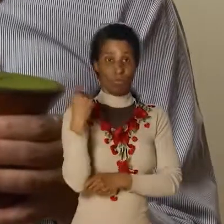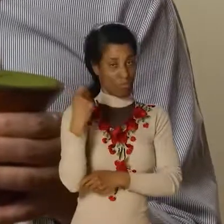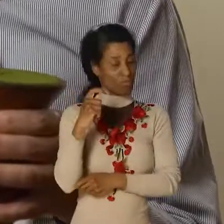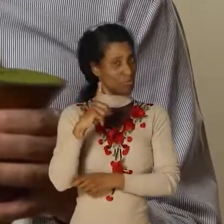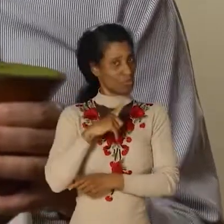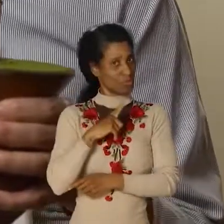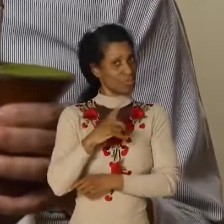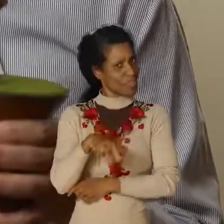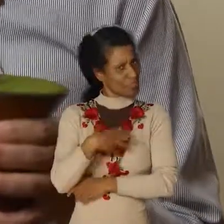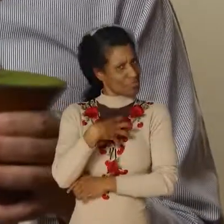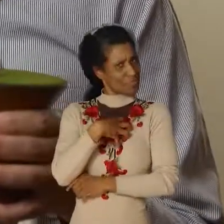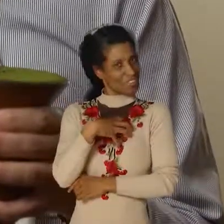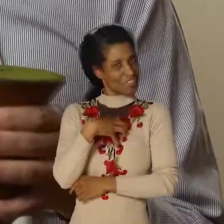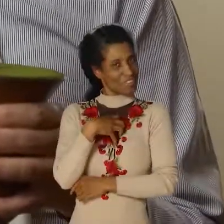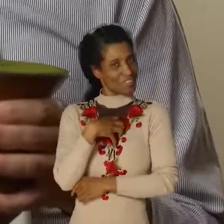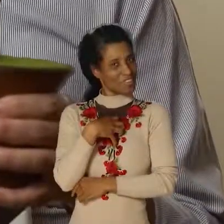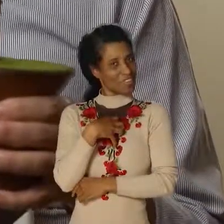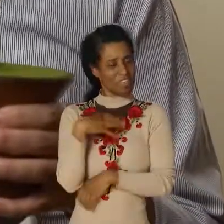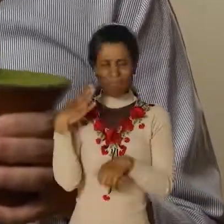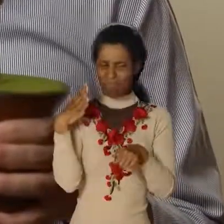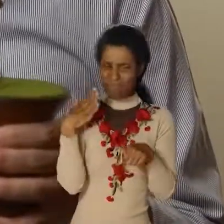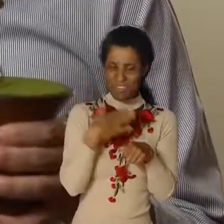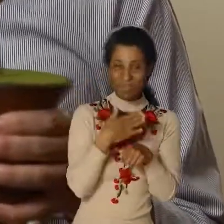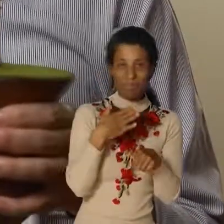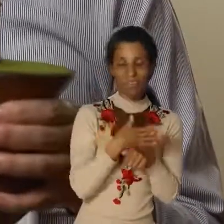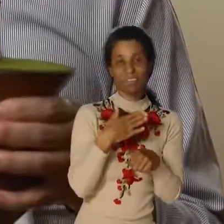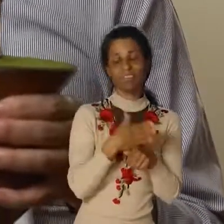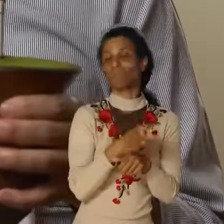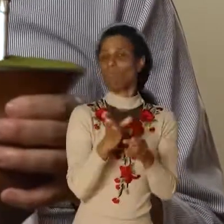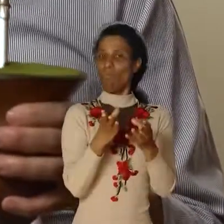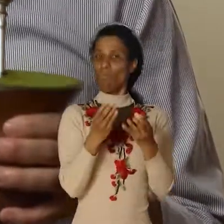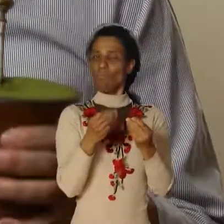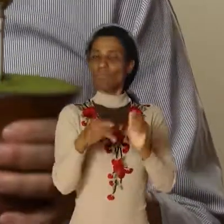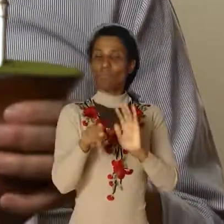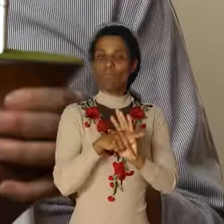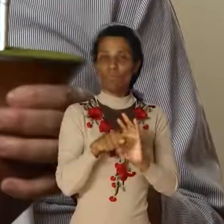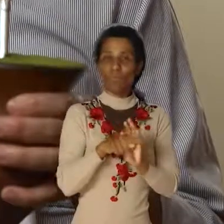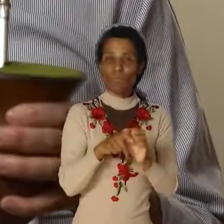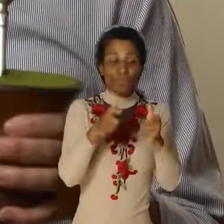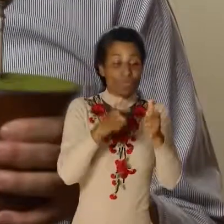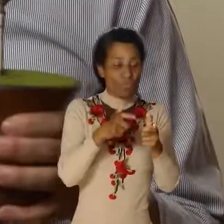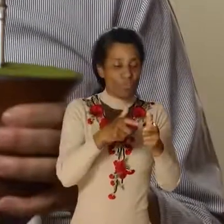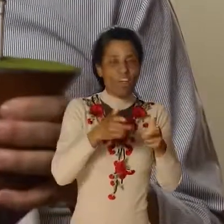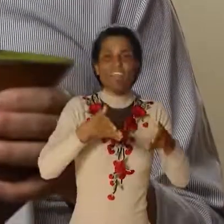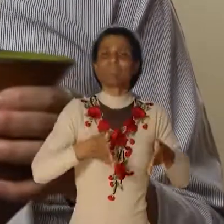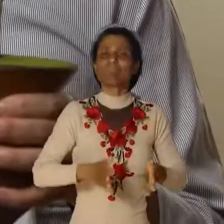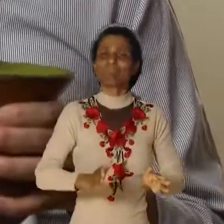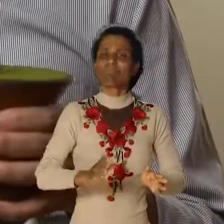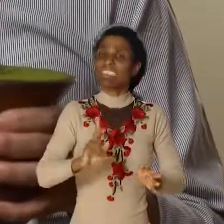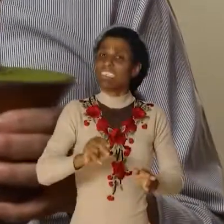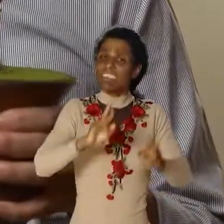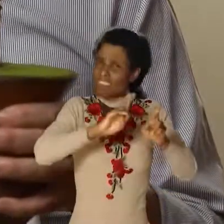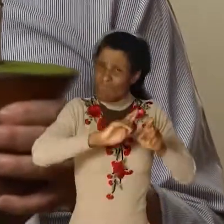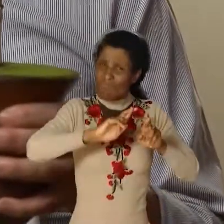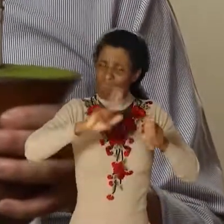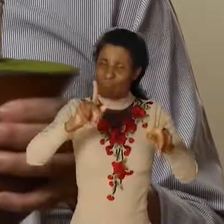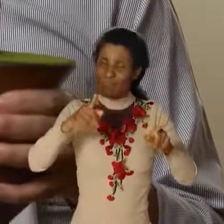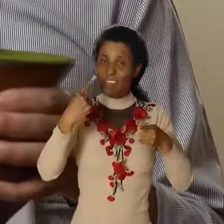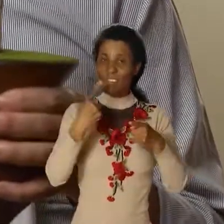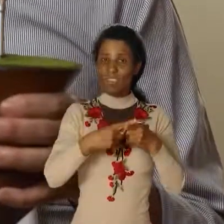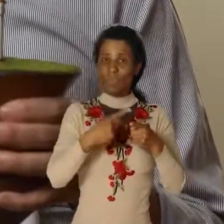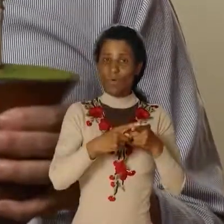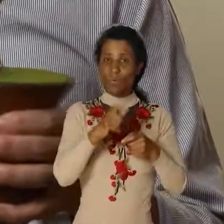gaúcho tem um sentimento de pertencimento às suas origens, às suas raízes, que é diferente,